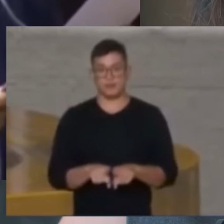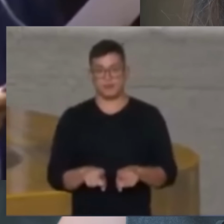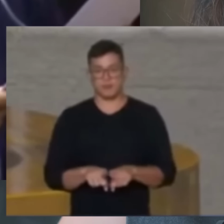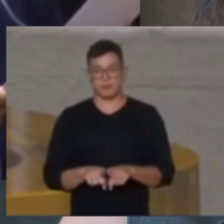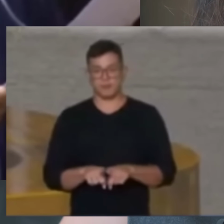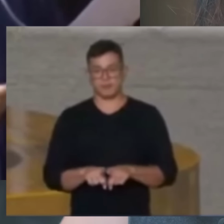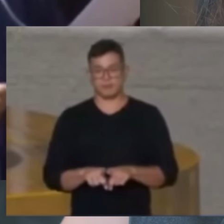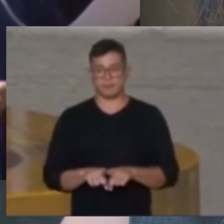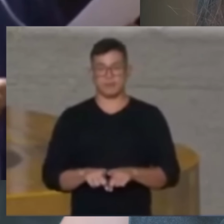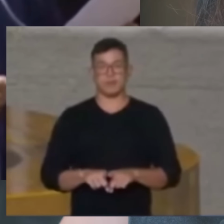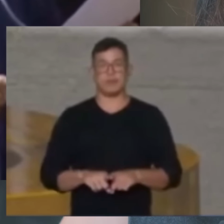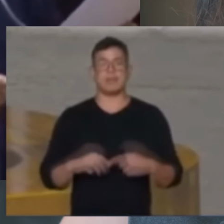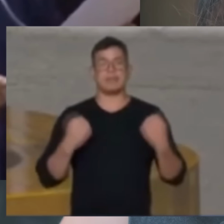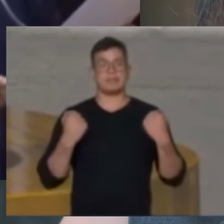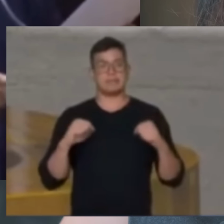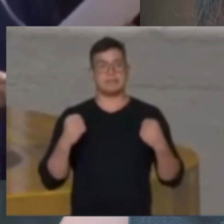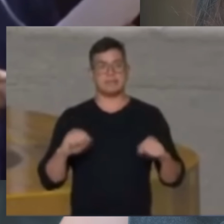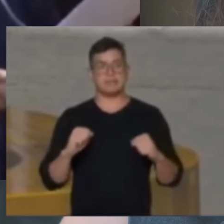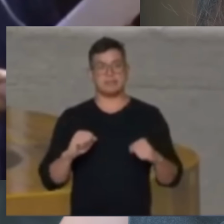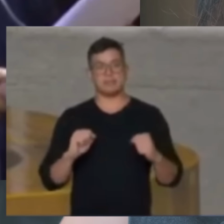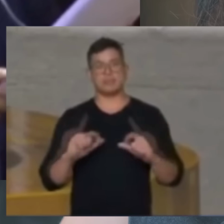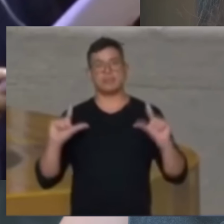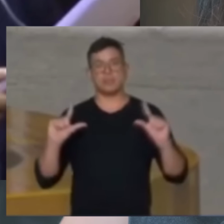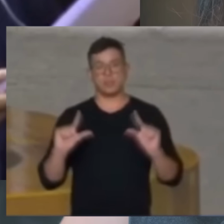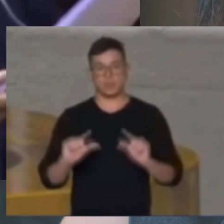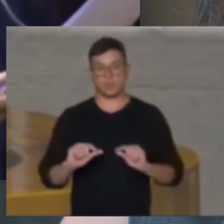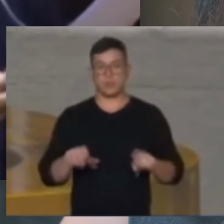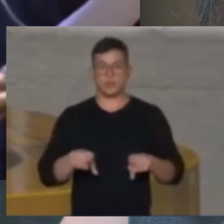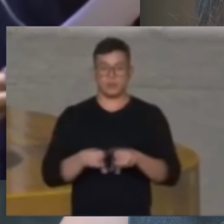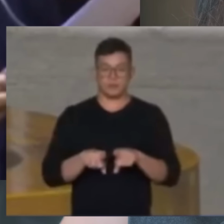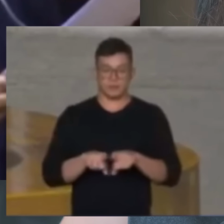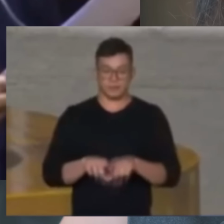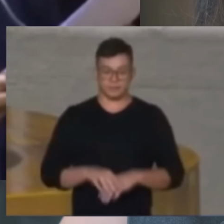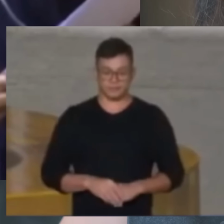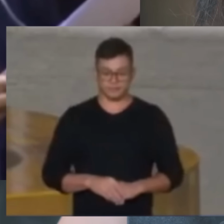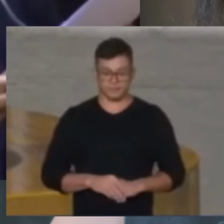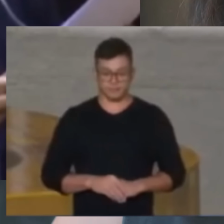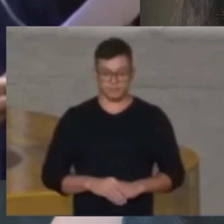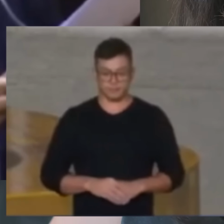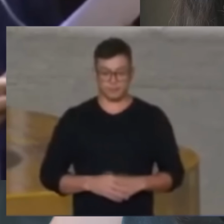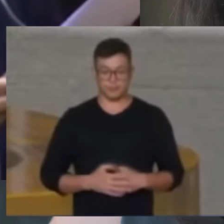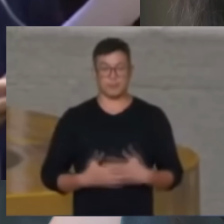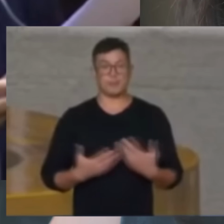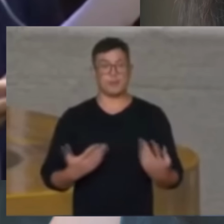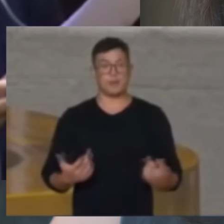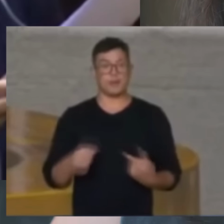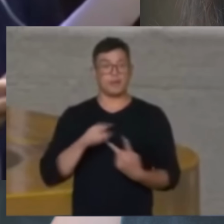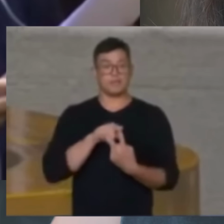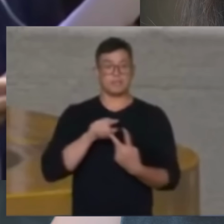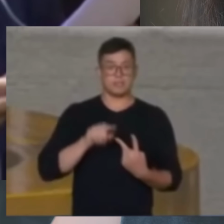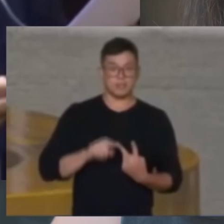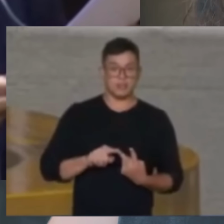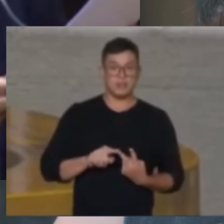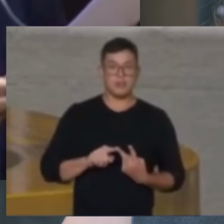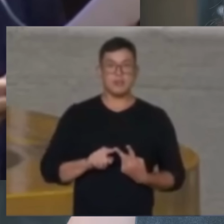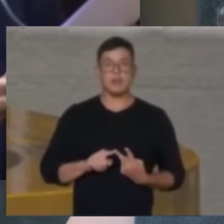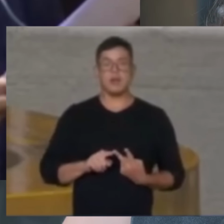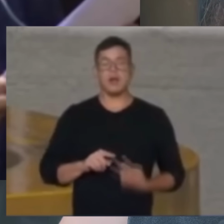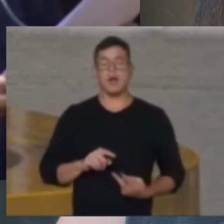prática de exercícios, atividades físicas. Portanto, o aumento do